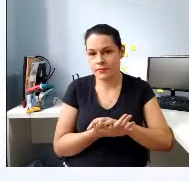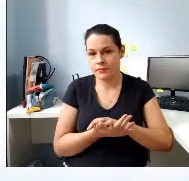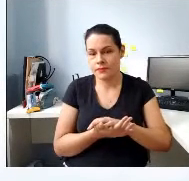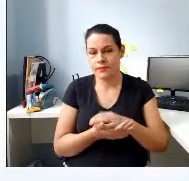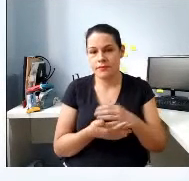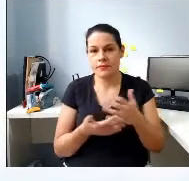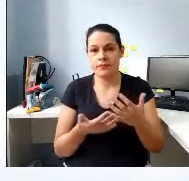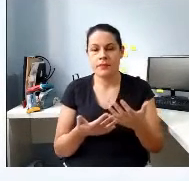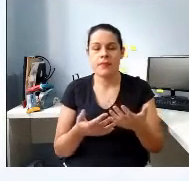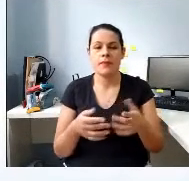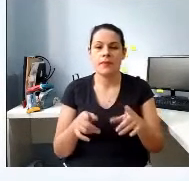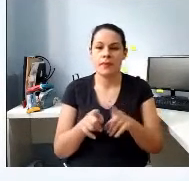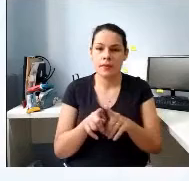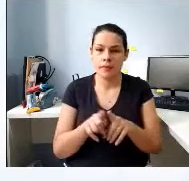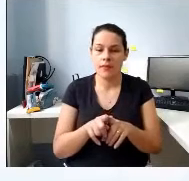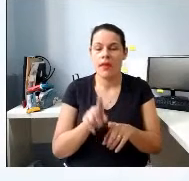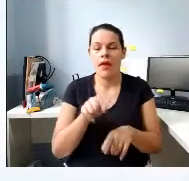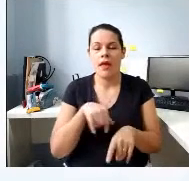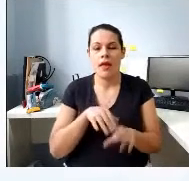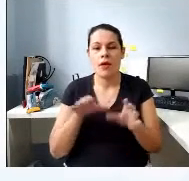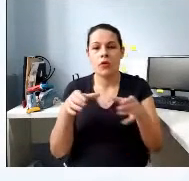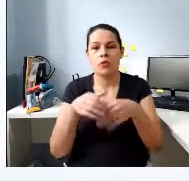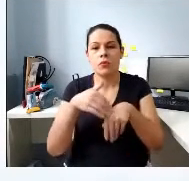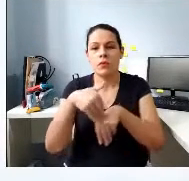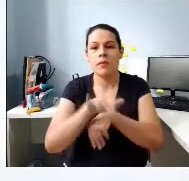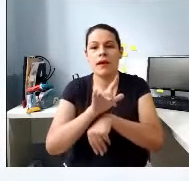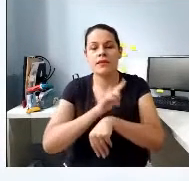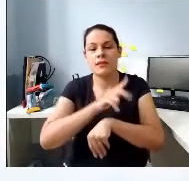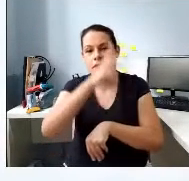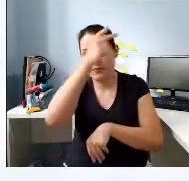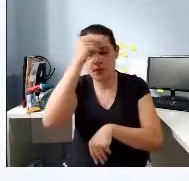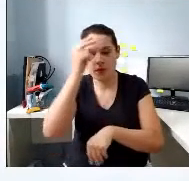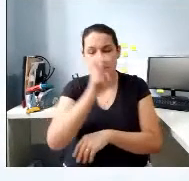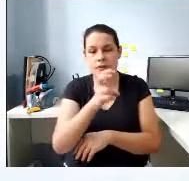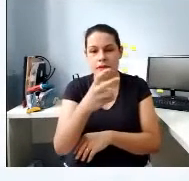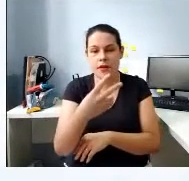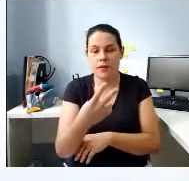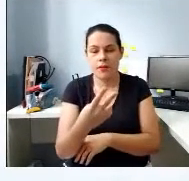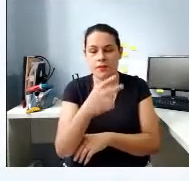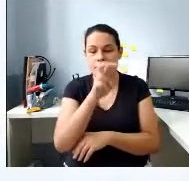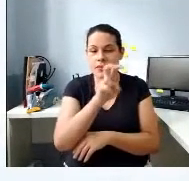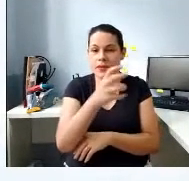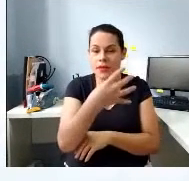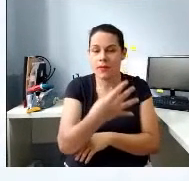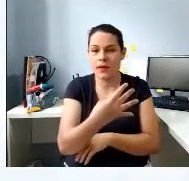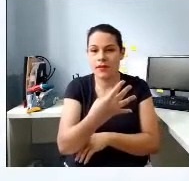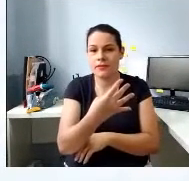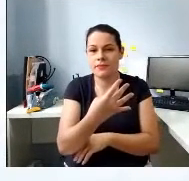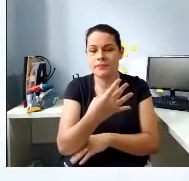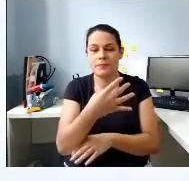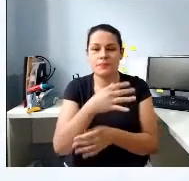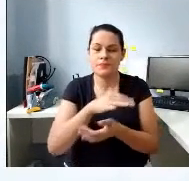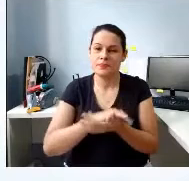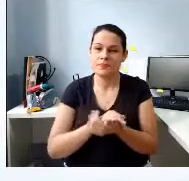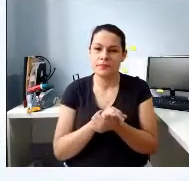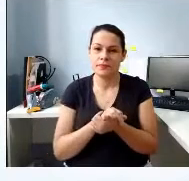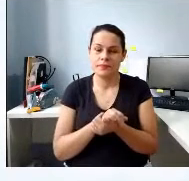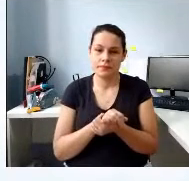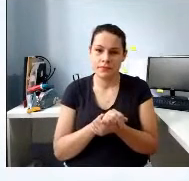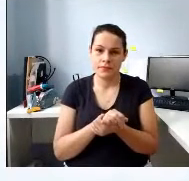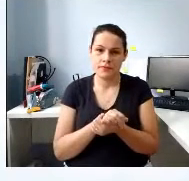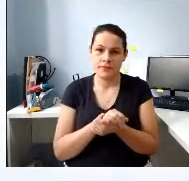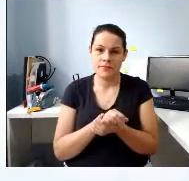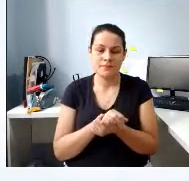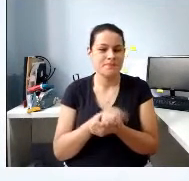teve, ainda é o partido com o maior número de prefeituras, mas caiu de 1.044 para 766 prefeituras, mas caiu de 27%.